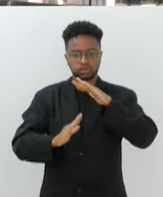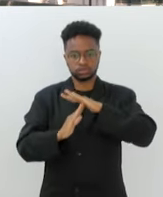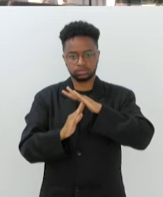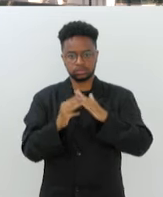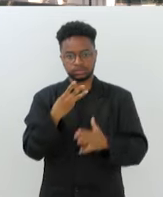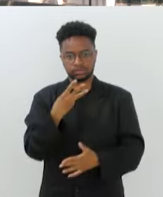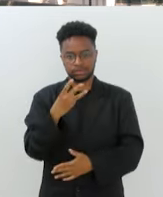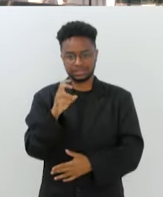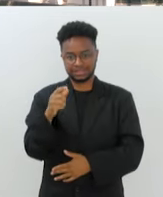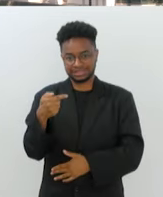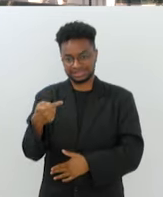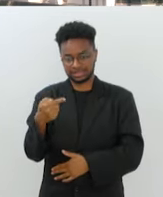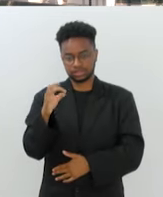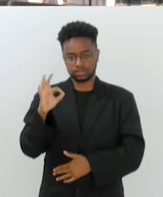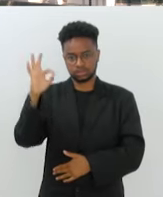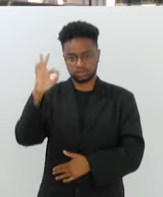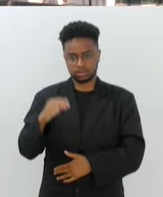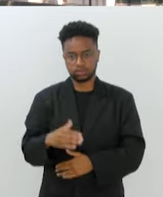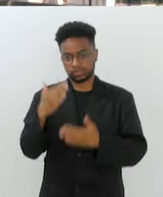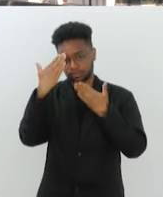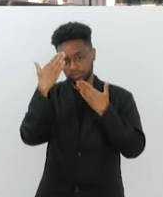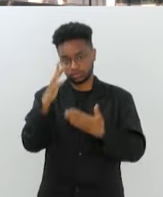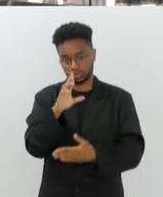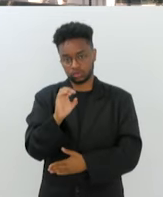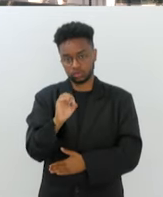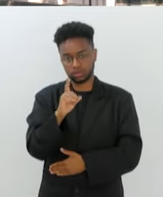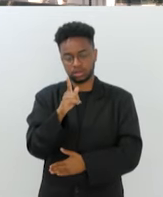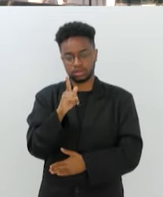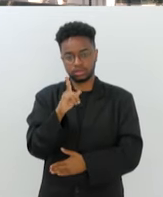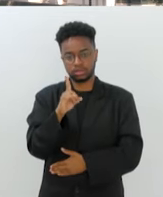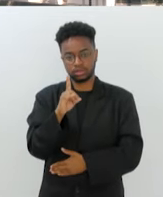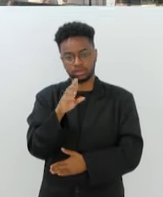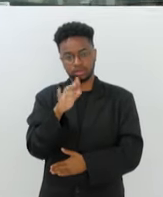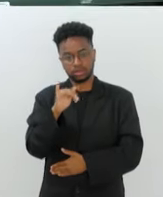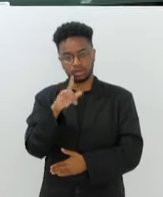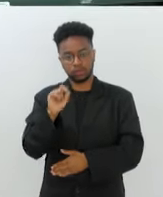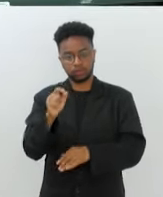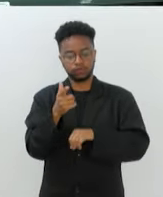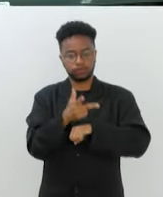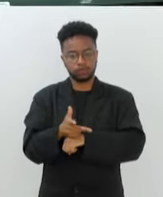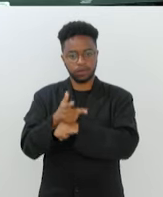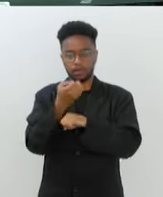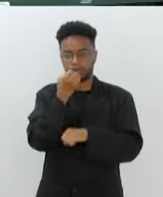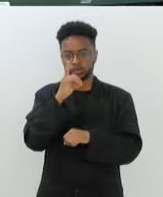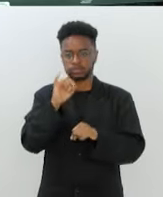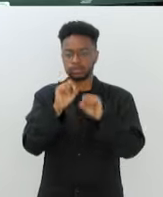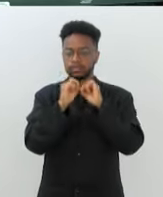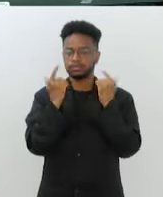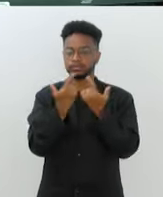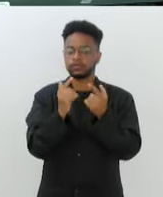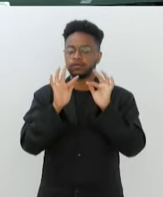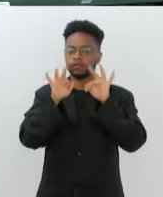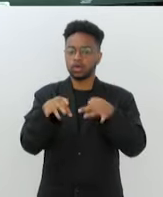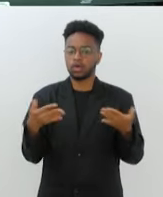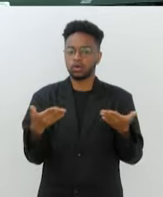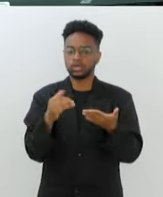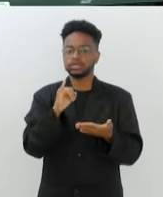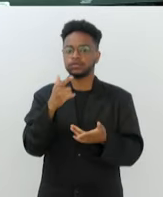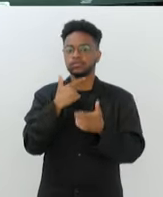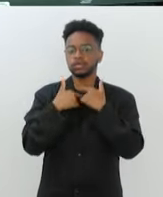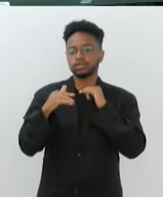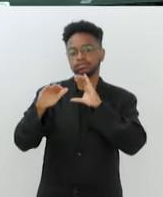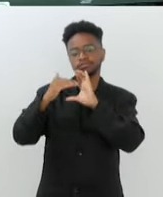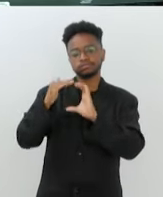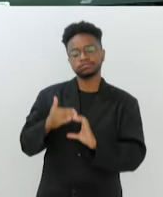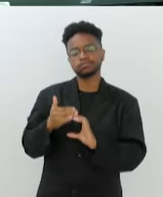de 37 graus. Obrigado, Rodrigo Melo, pelas imagens de hoje. O Bom Dia Alerj termina aqui. Se você quiser enviar